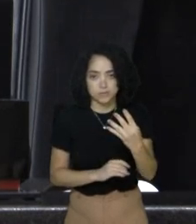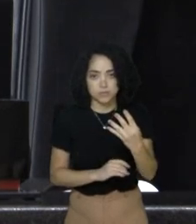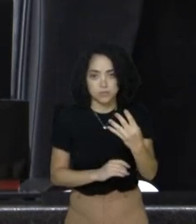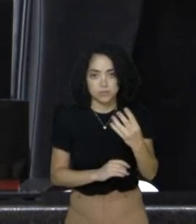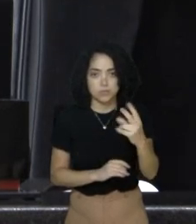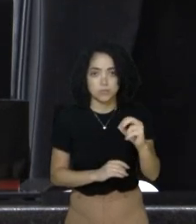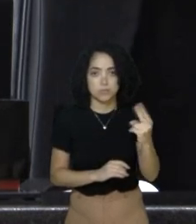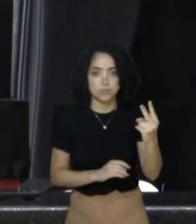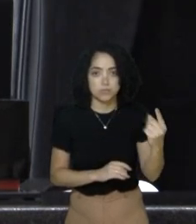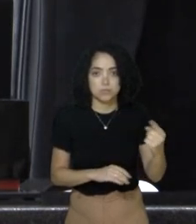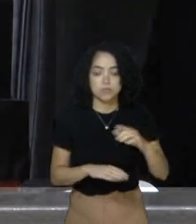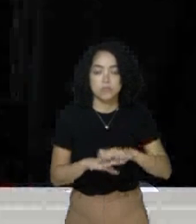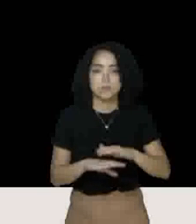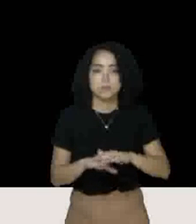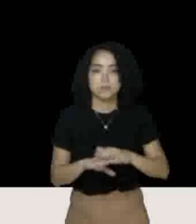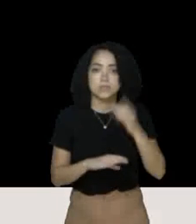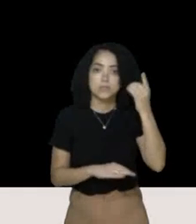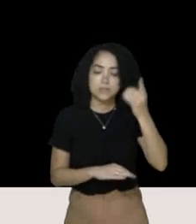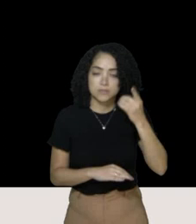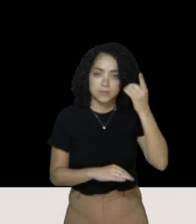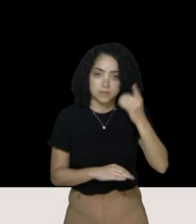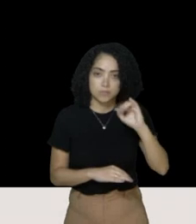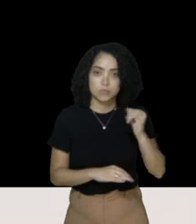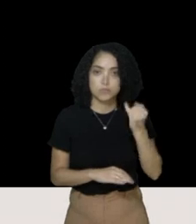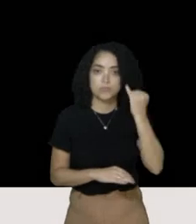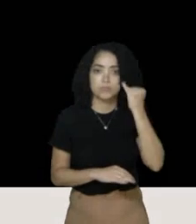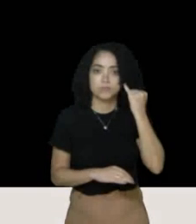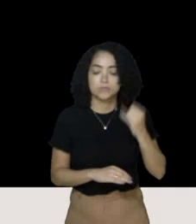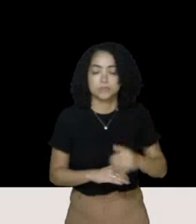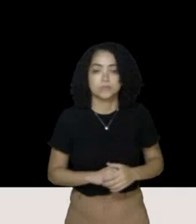094/21, de autoria do deputado Gessé Lopes.